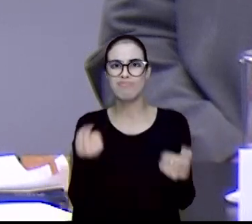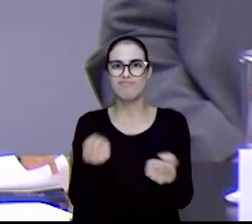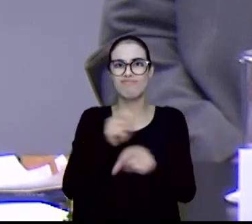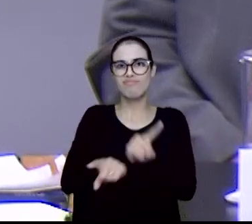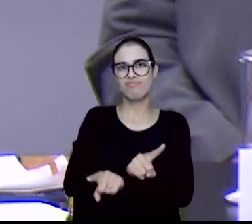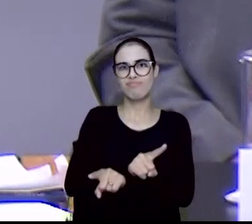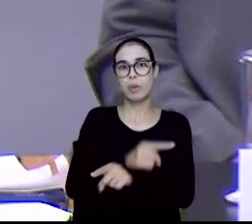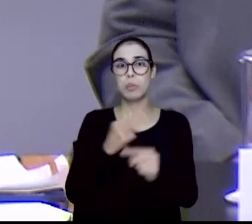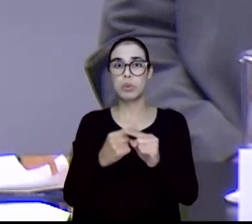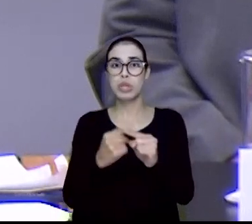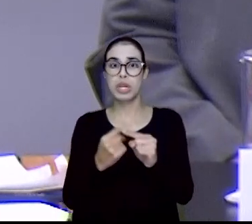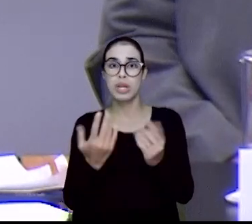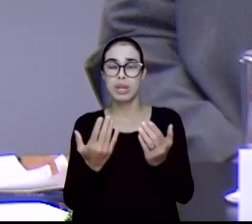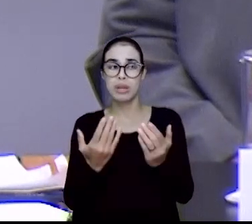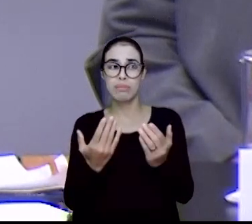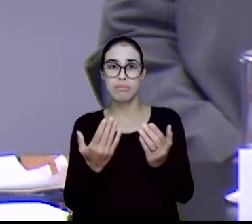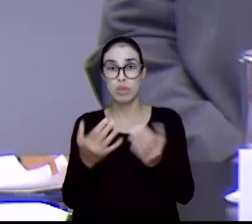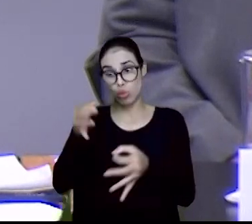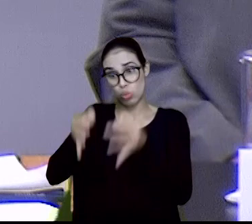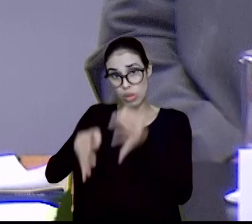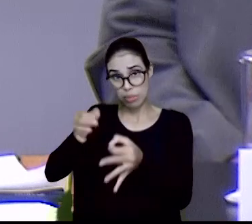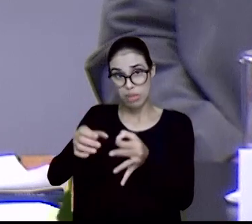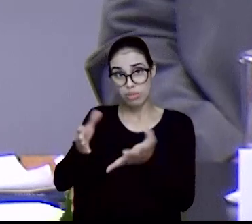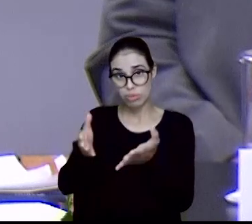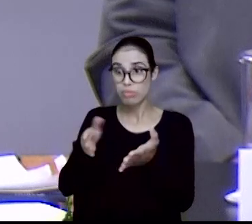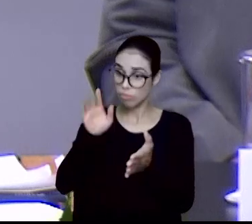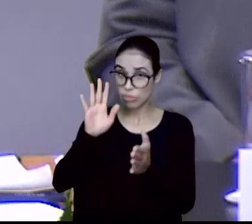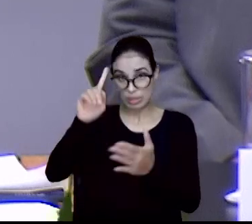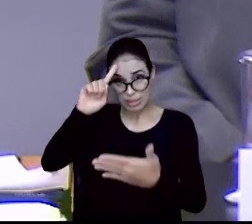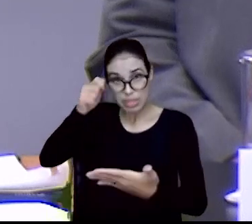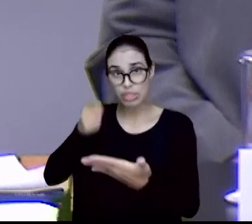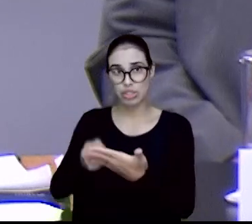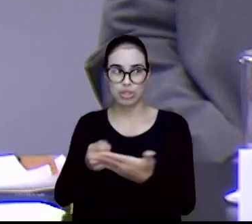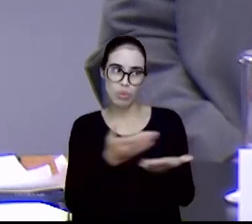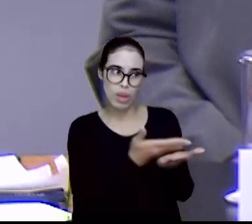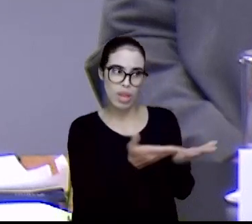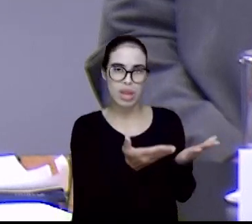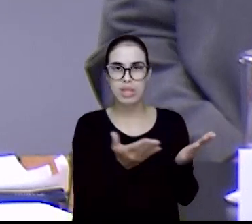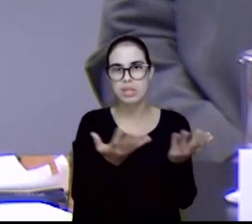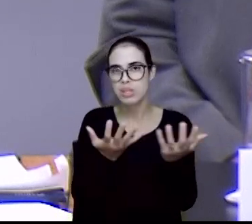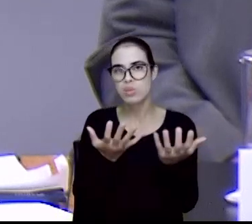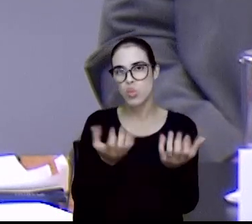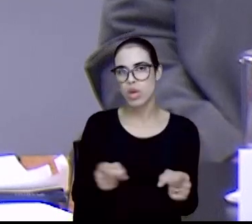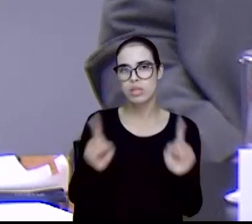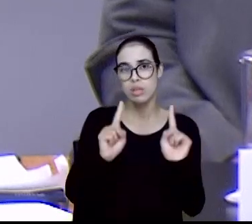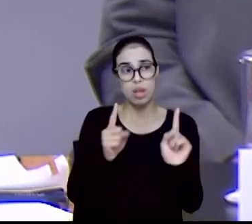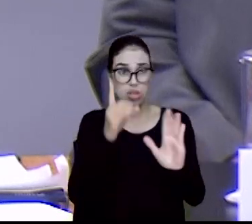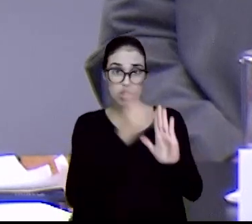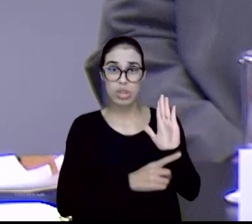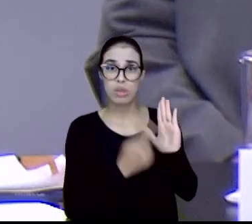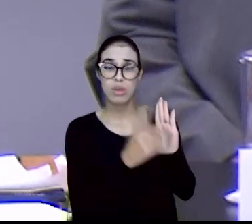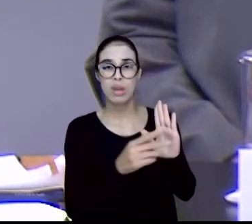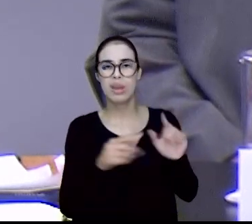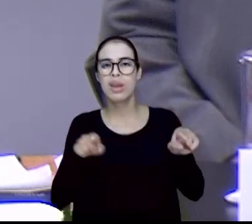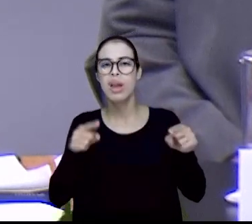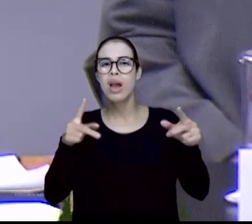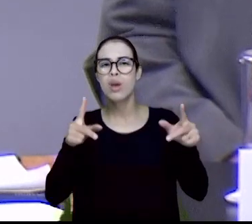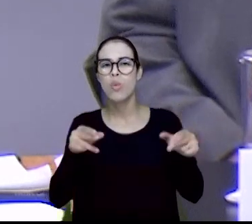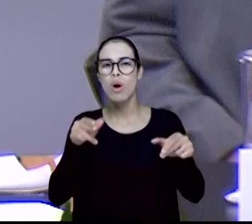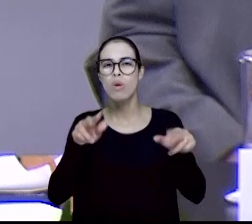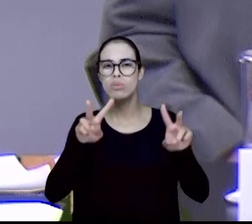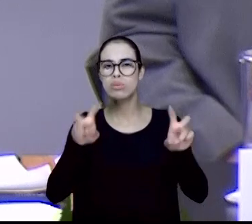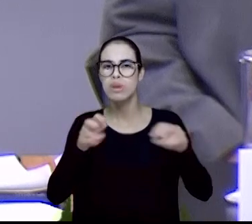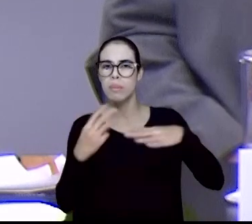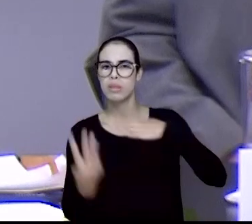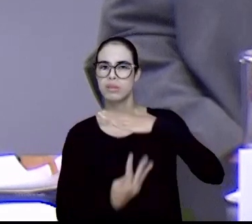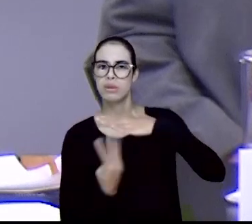concordarem, o que é um direito não gostar do precedente, especialmente no caso de terceirização, e mais ainda no caso de